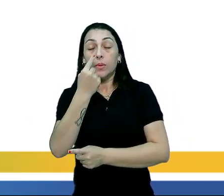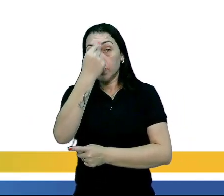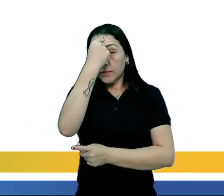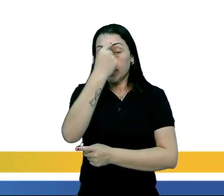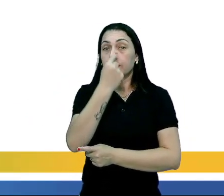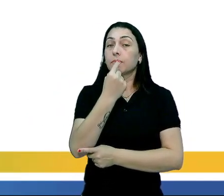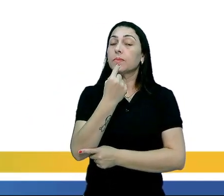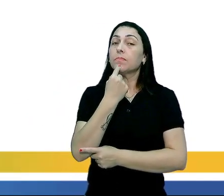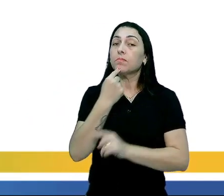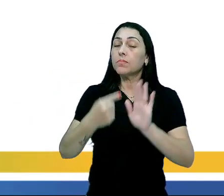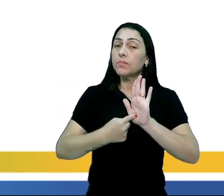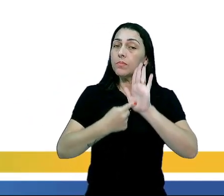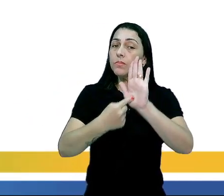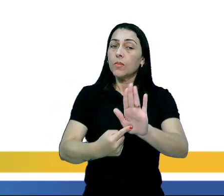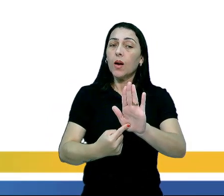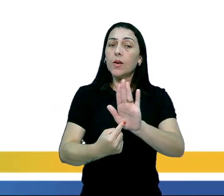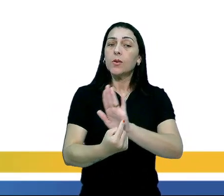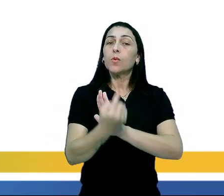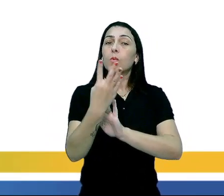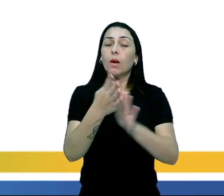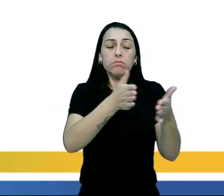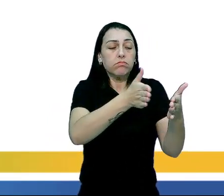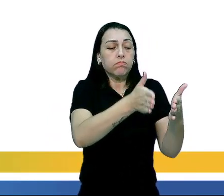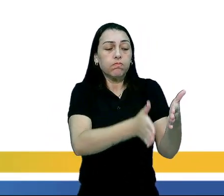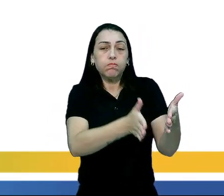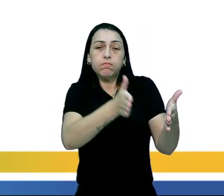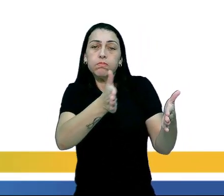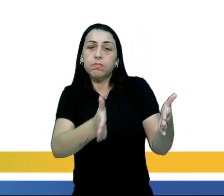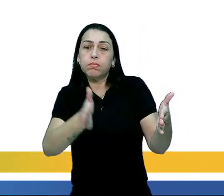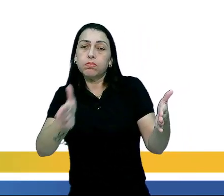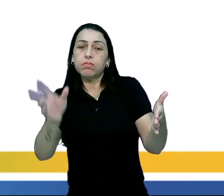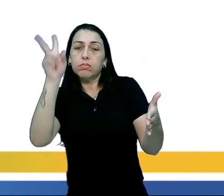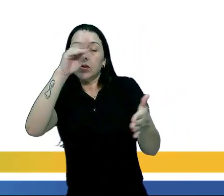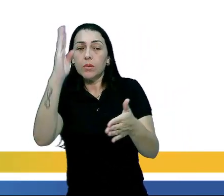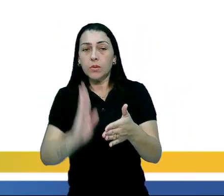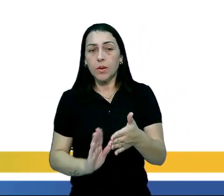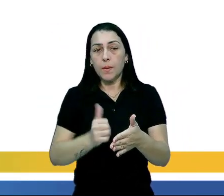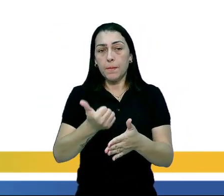imagem ela mostra aí 4 períodos da história do Brasil: